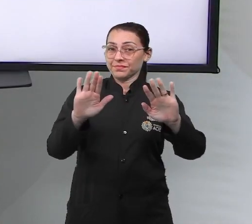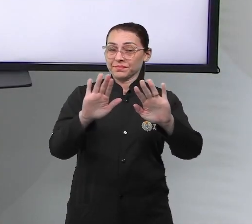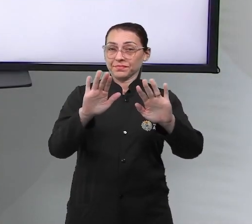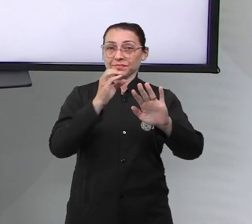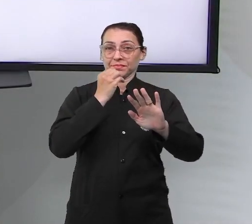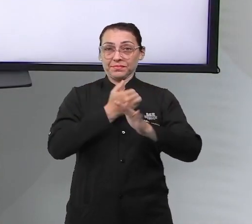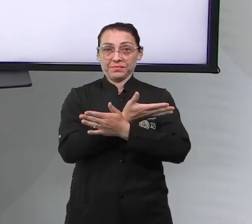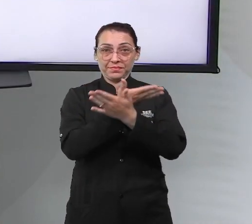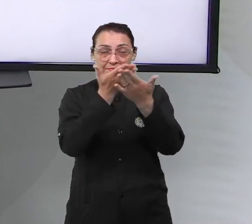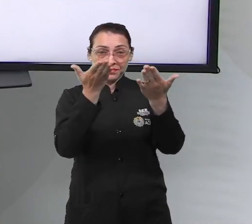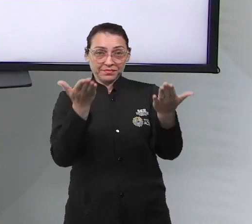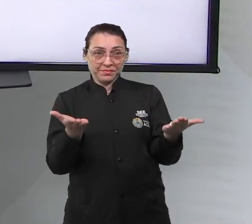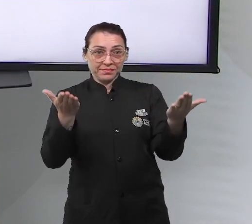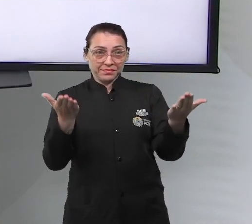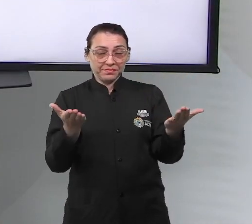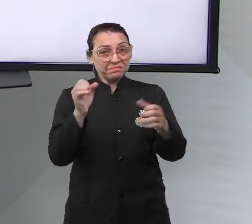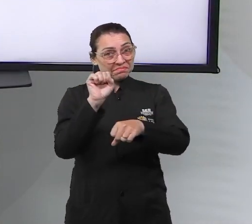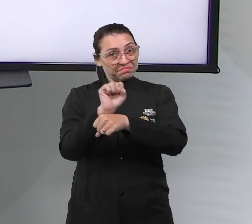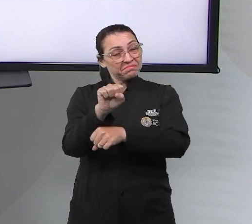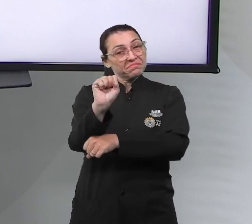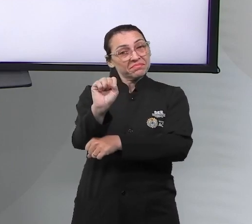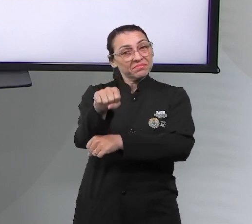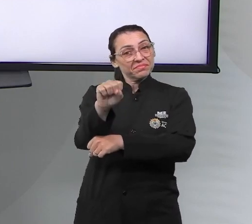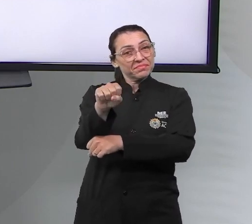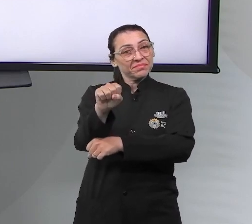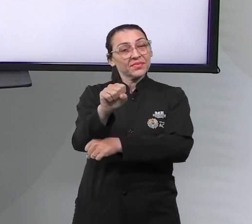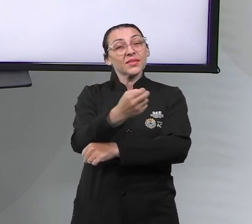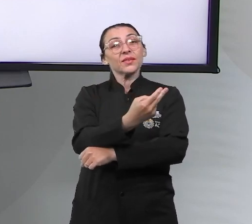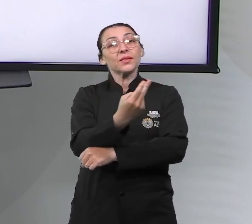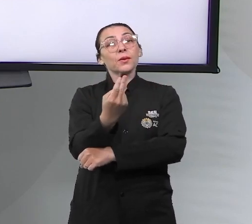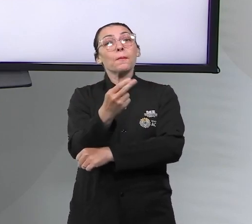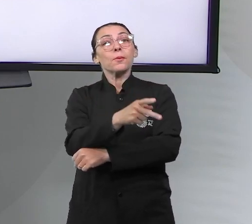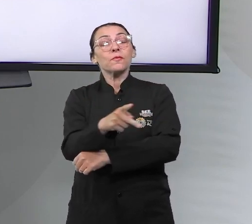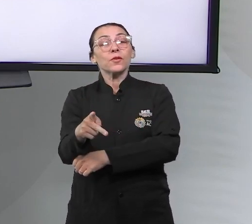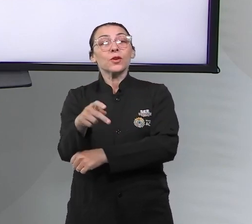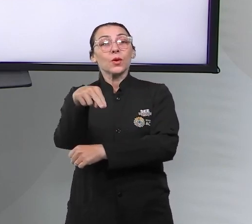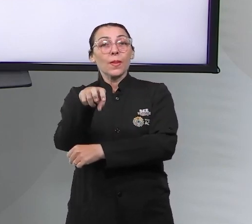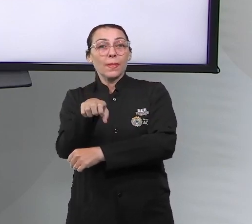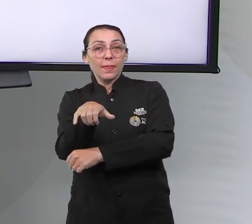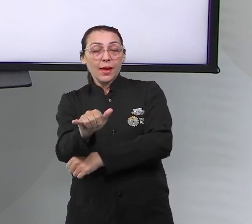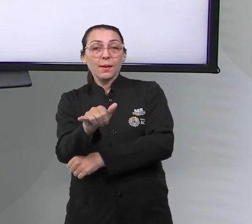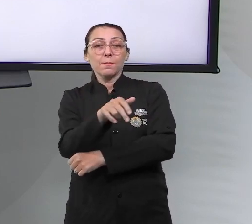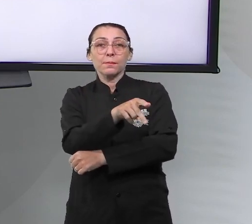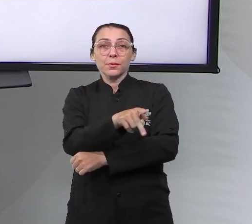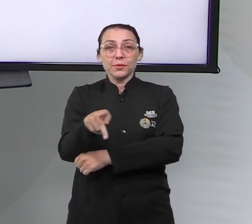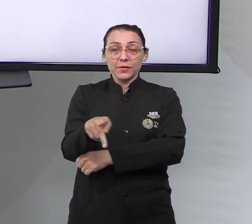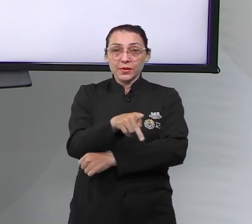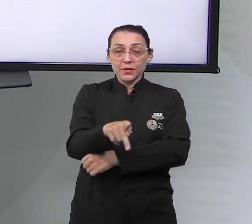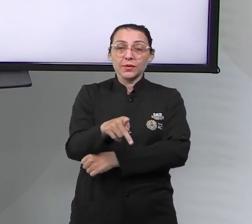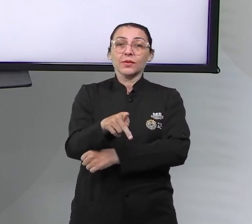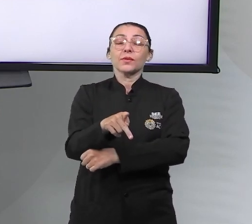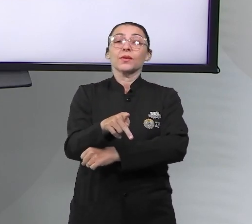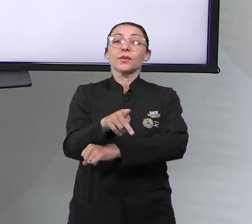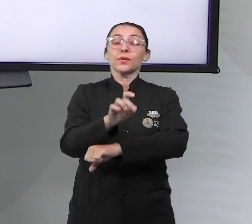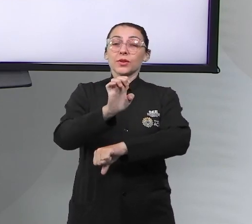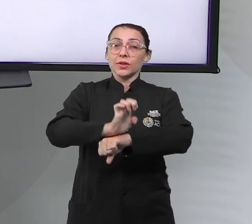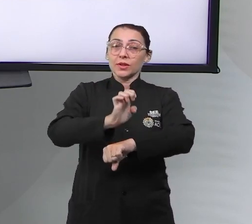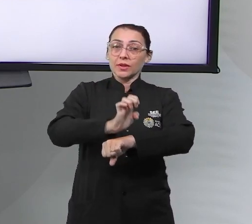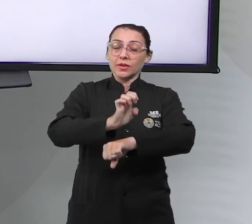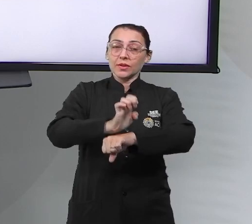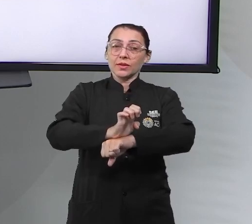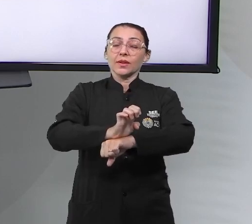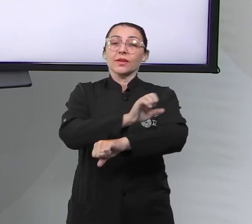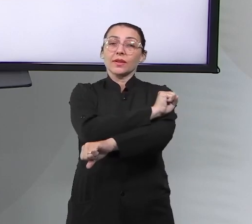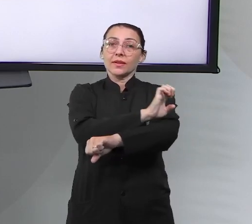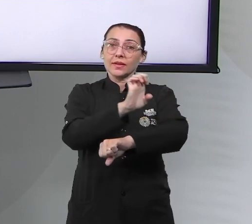Olá, tudo bem com você? Eu espero que sim. Eu sou o professor Ney Araújo, professor da rede pública, e para